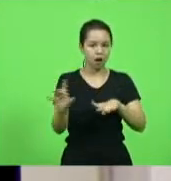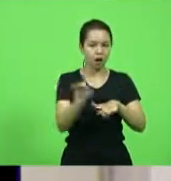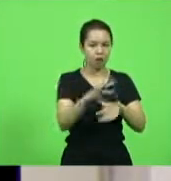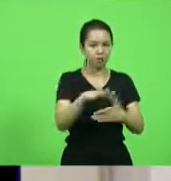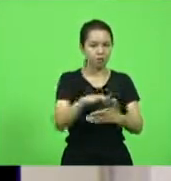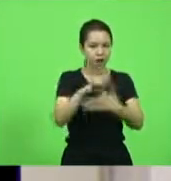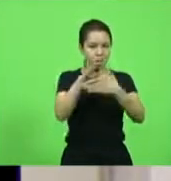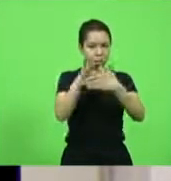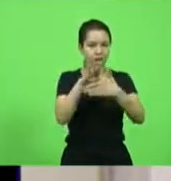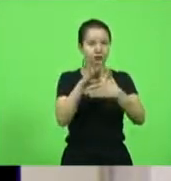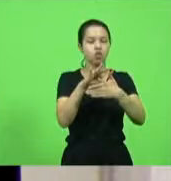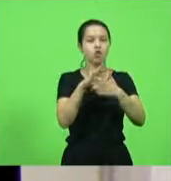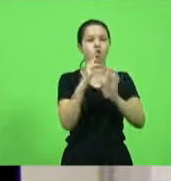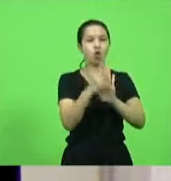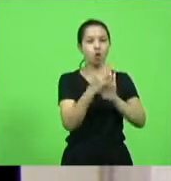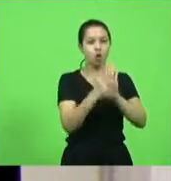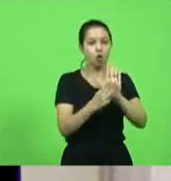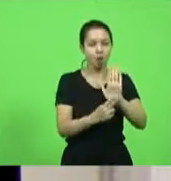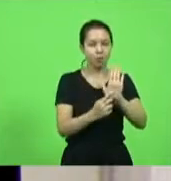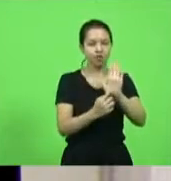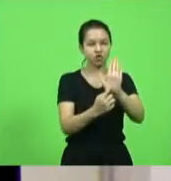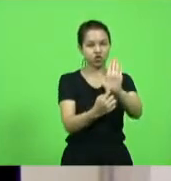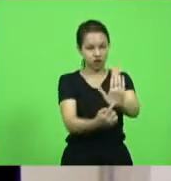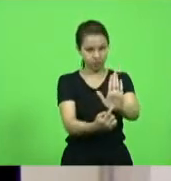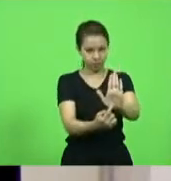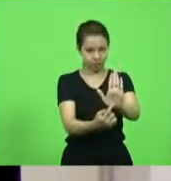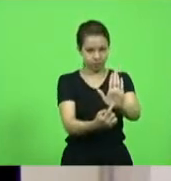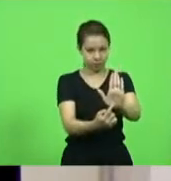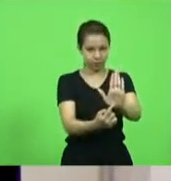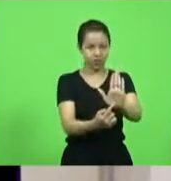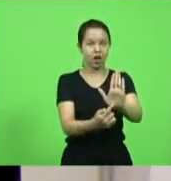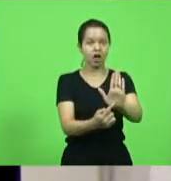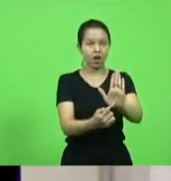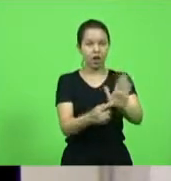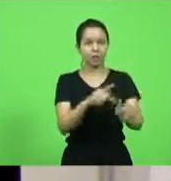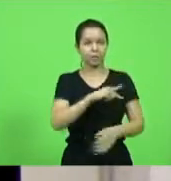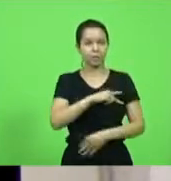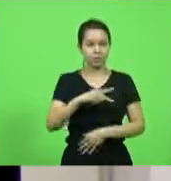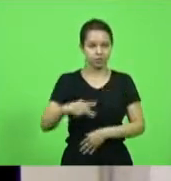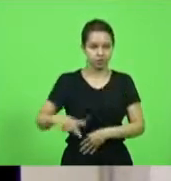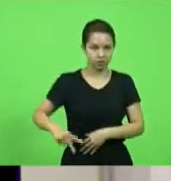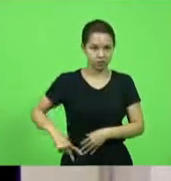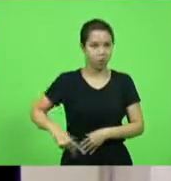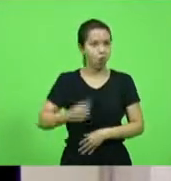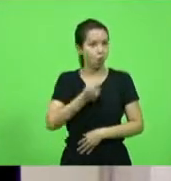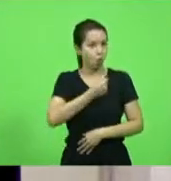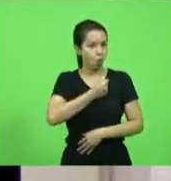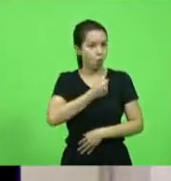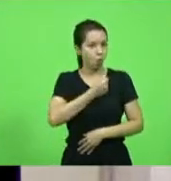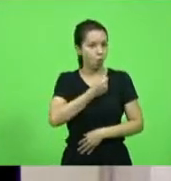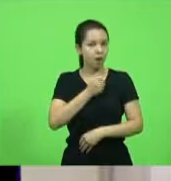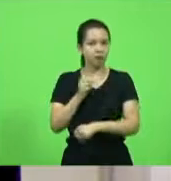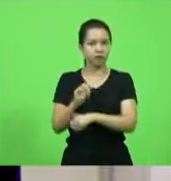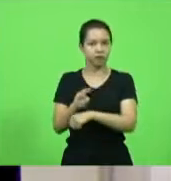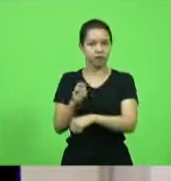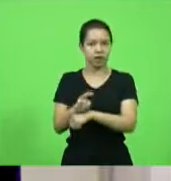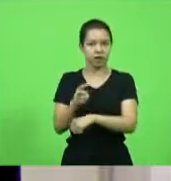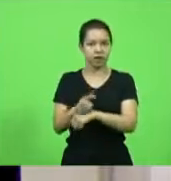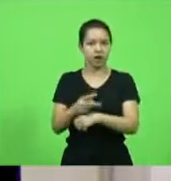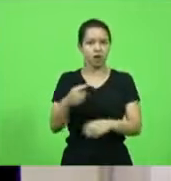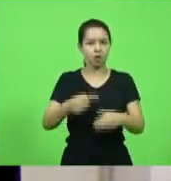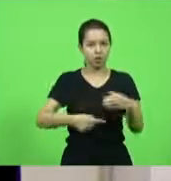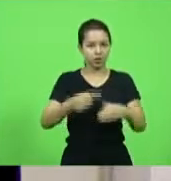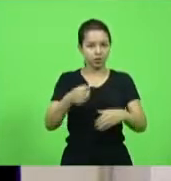sua representação. Na oportunidade, o senhor presidente informou o número de vagas conforme segue. Comissões com